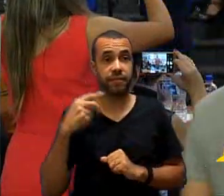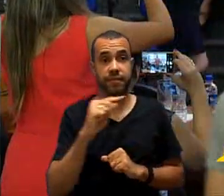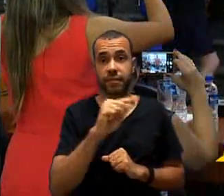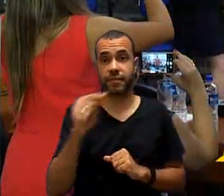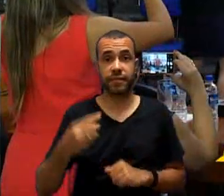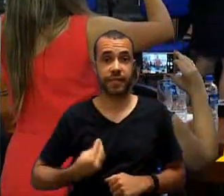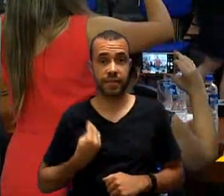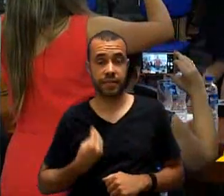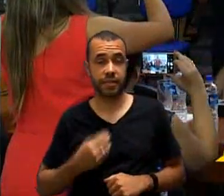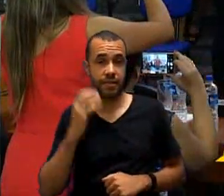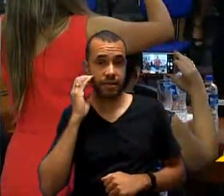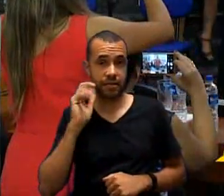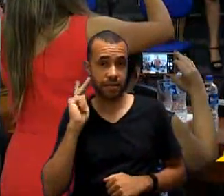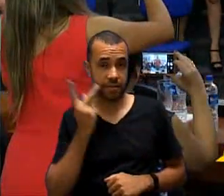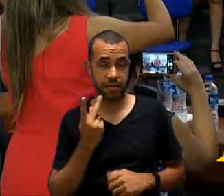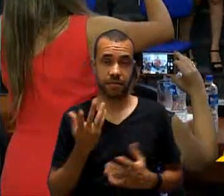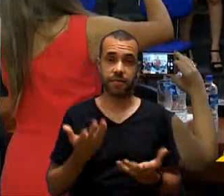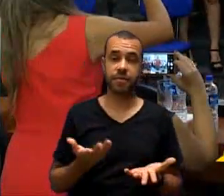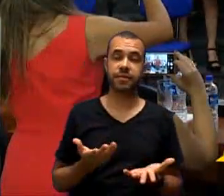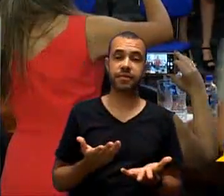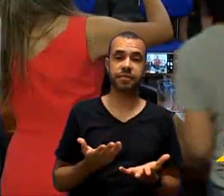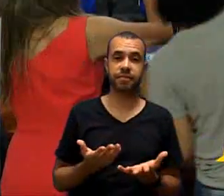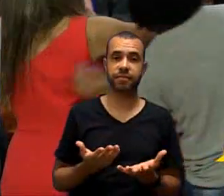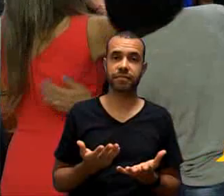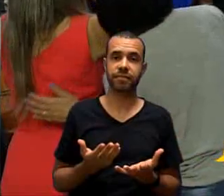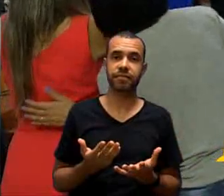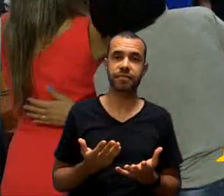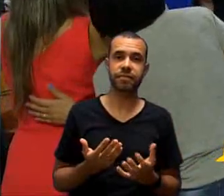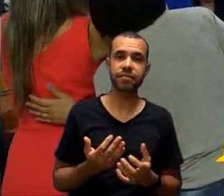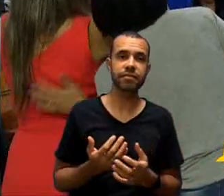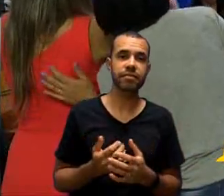presentes, vereador Hudson Pessini.